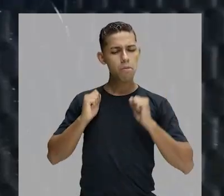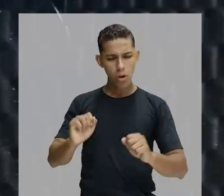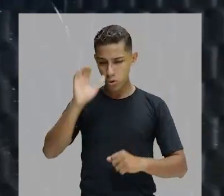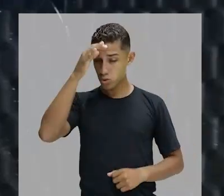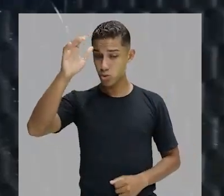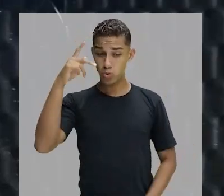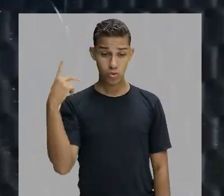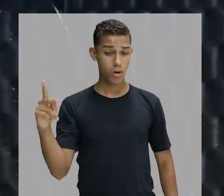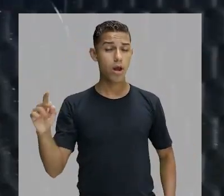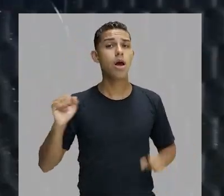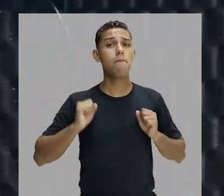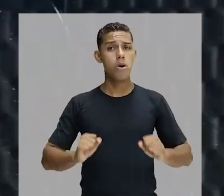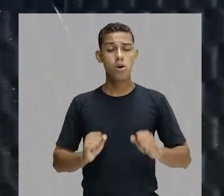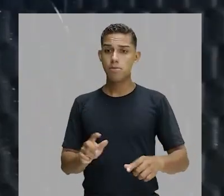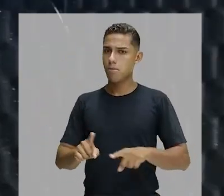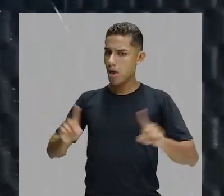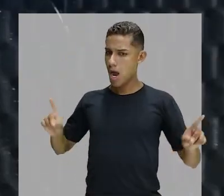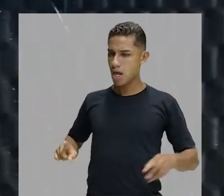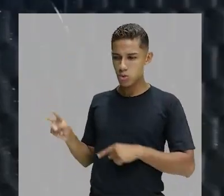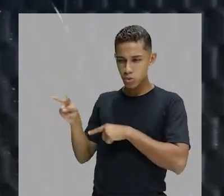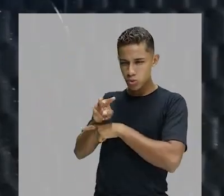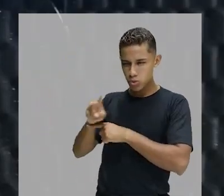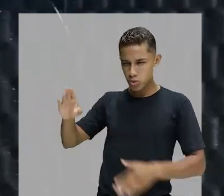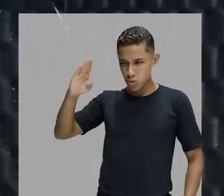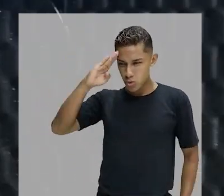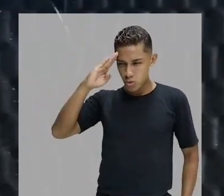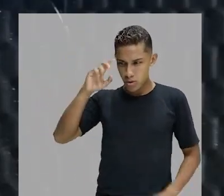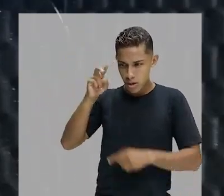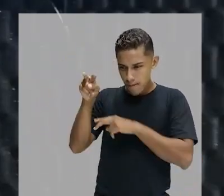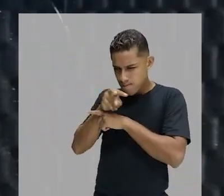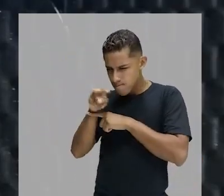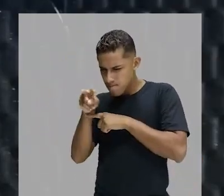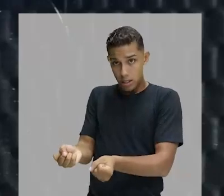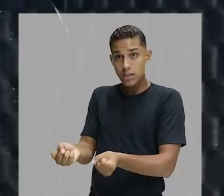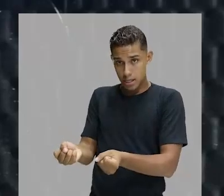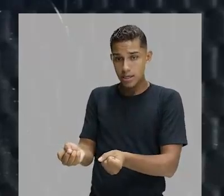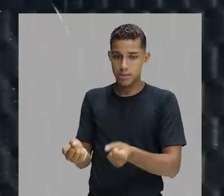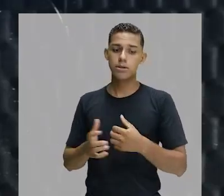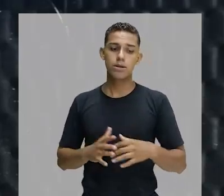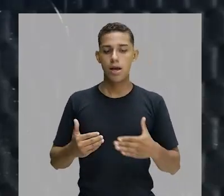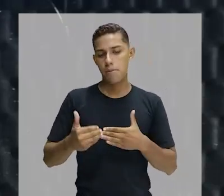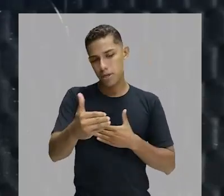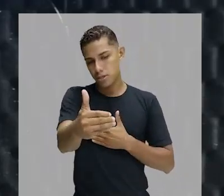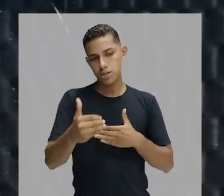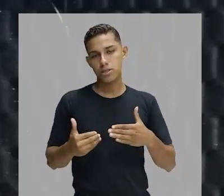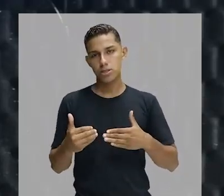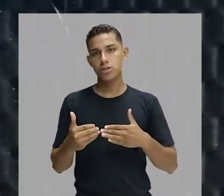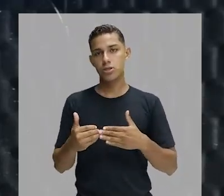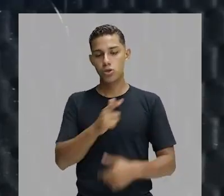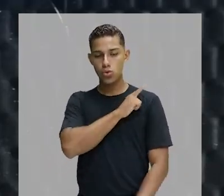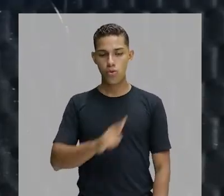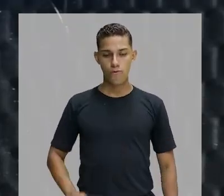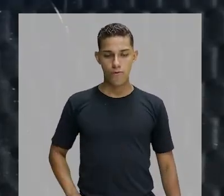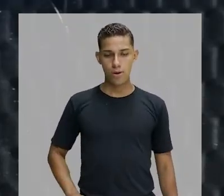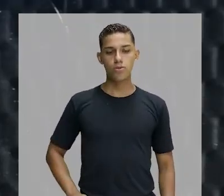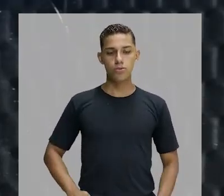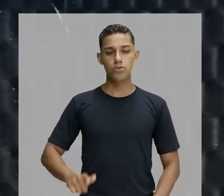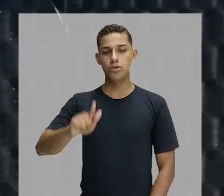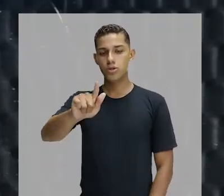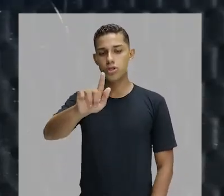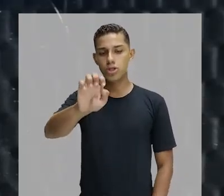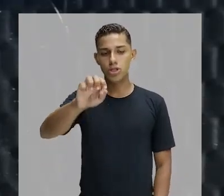ele traz os valores da cultura africana, a música, o idioma, a